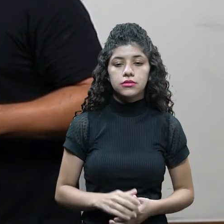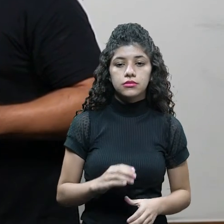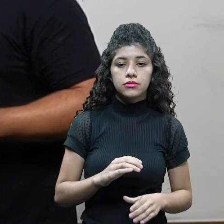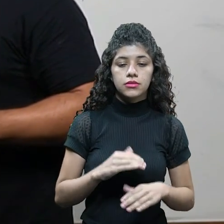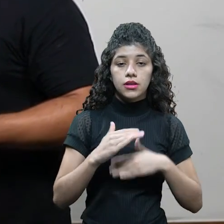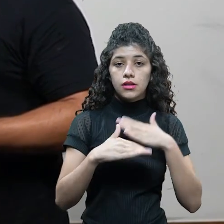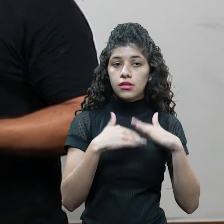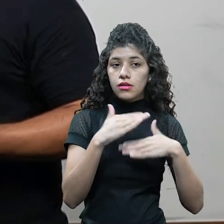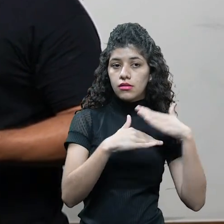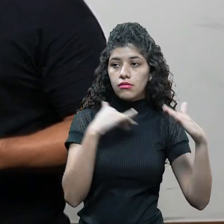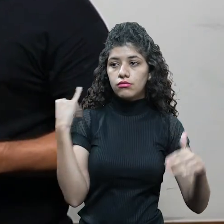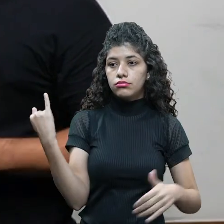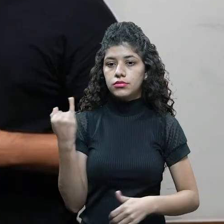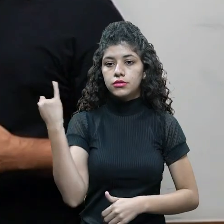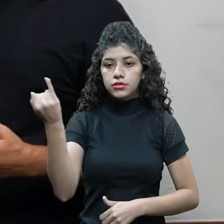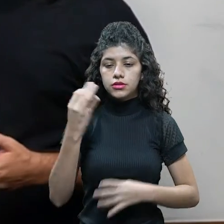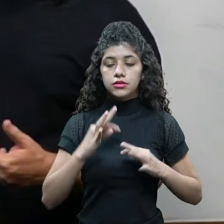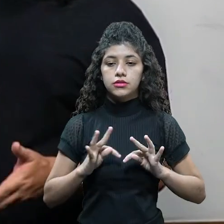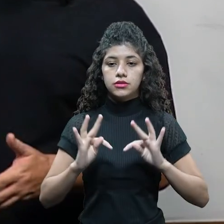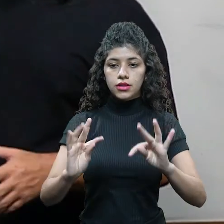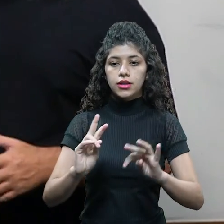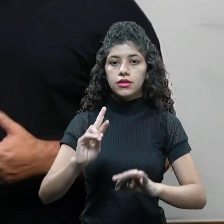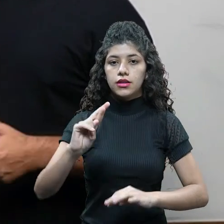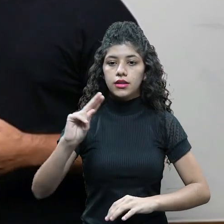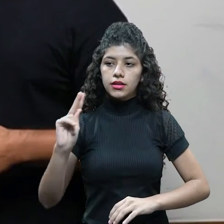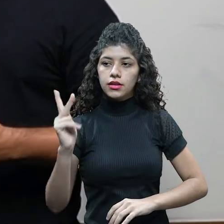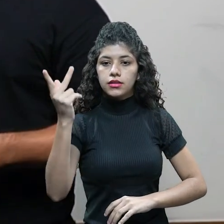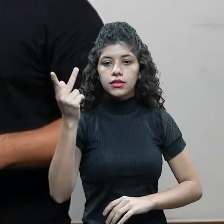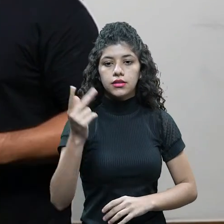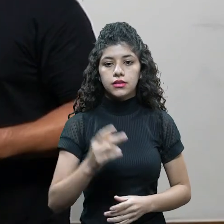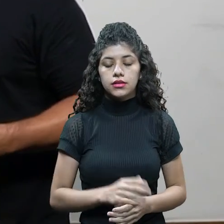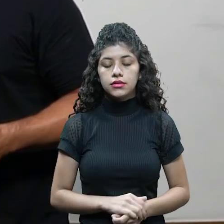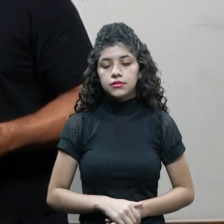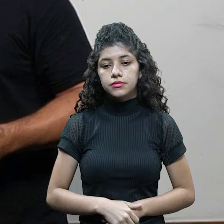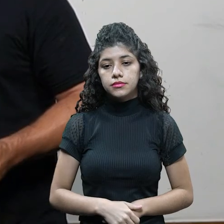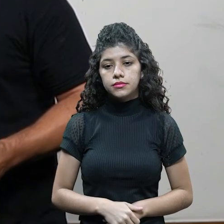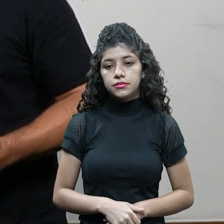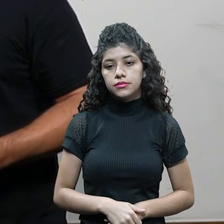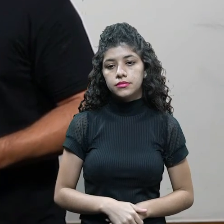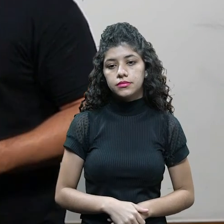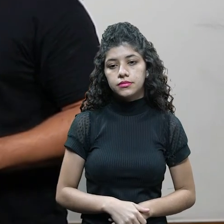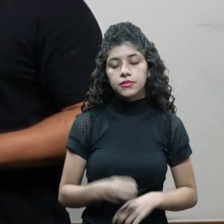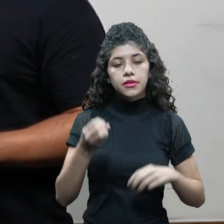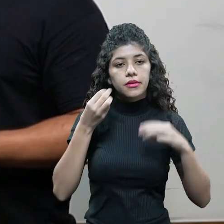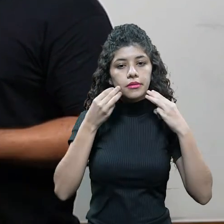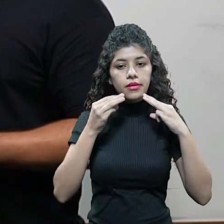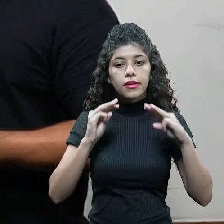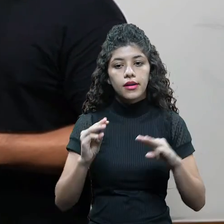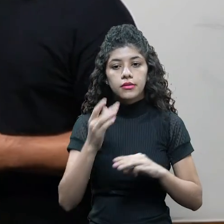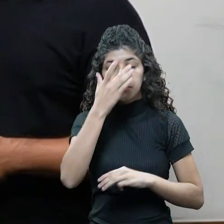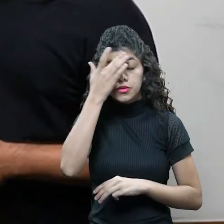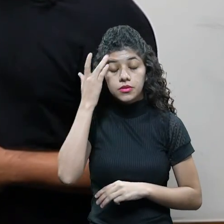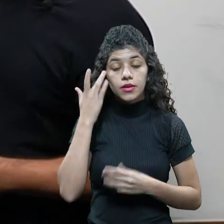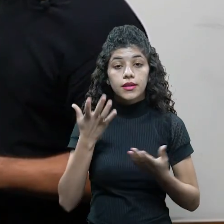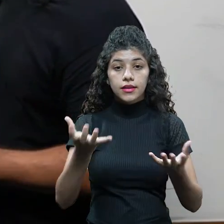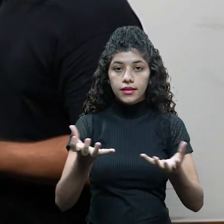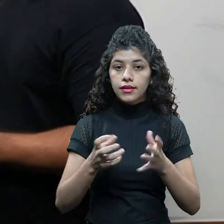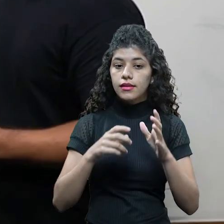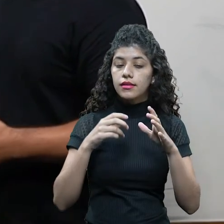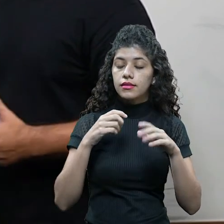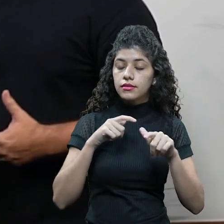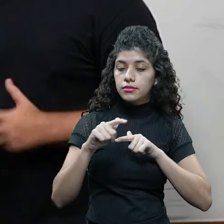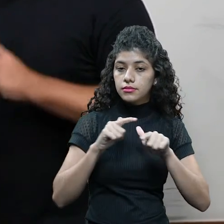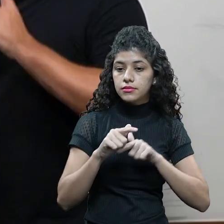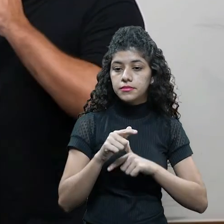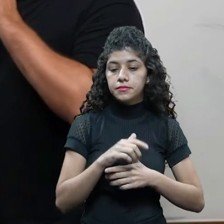para o desenvolvimento desses cursos técnicos, técnico em RH, técnico em logística, técnico em marketing, para quem realmente quer de fato trabalhar.